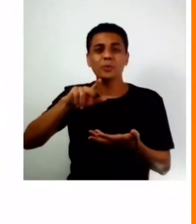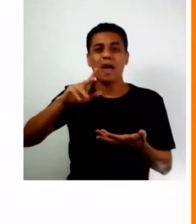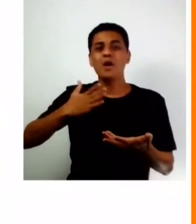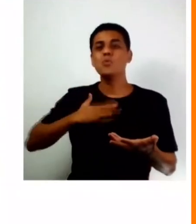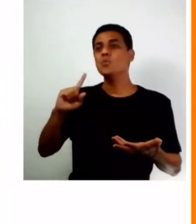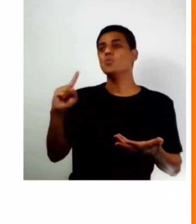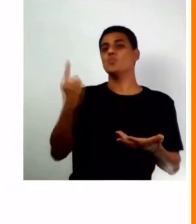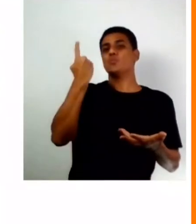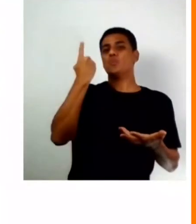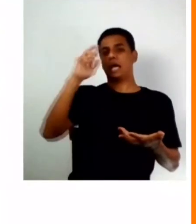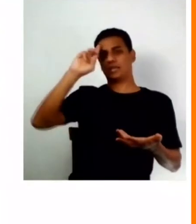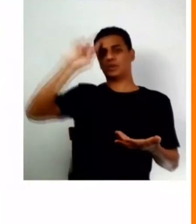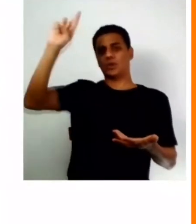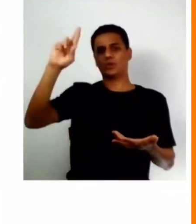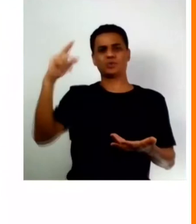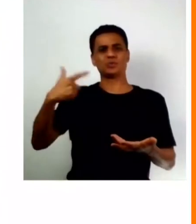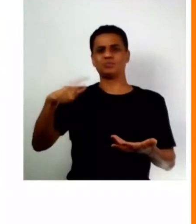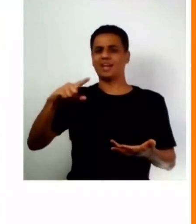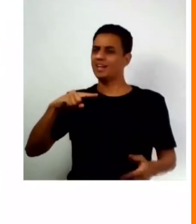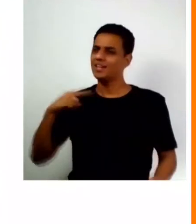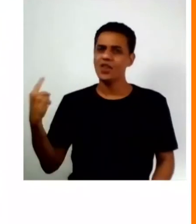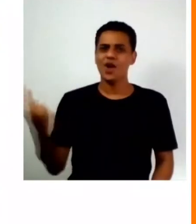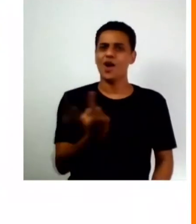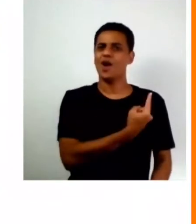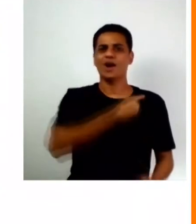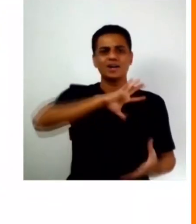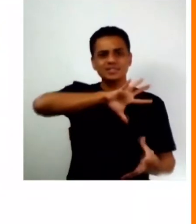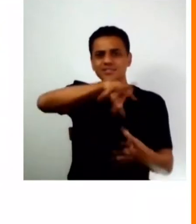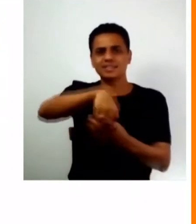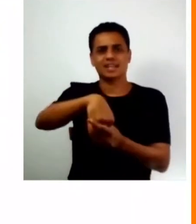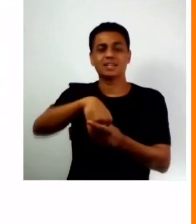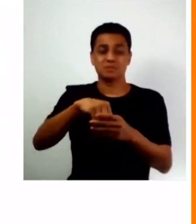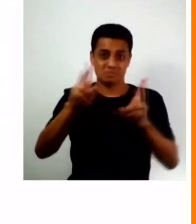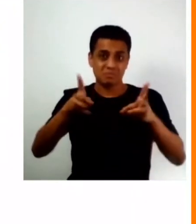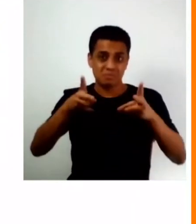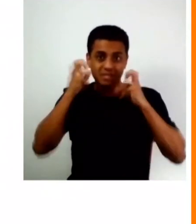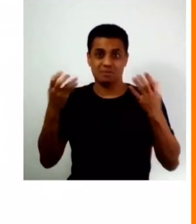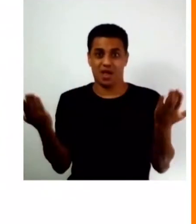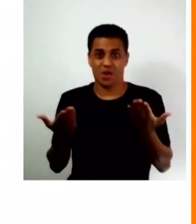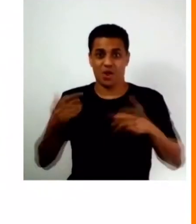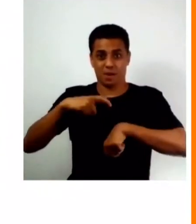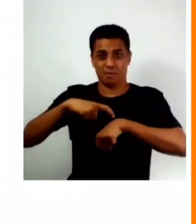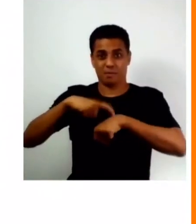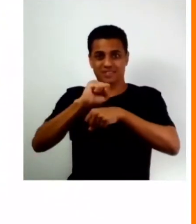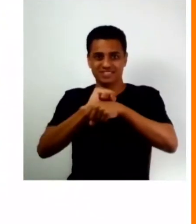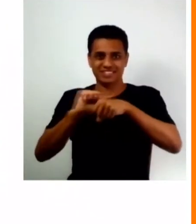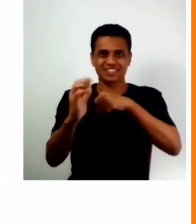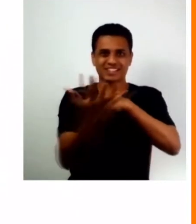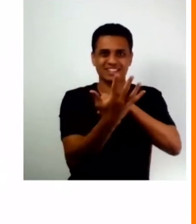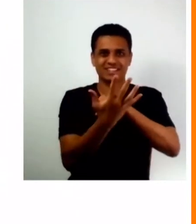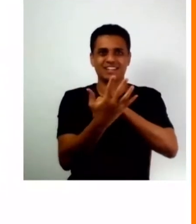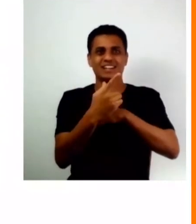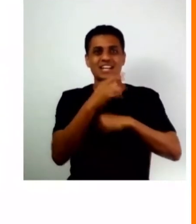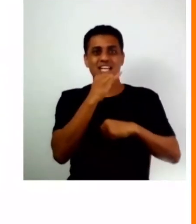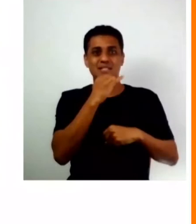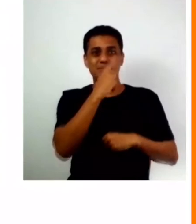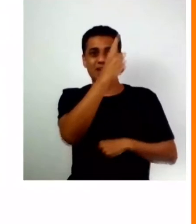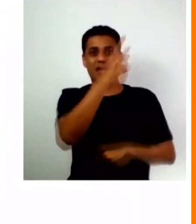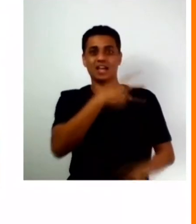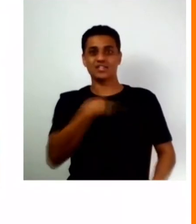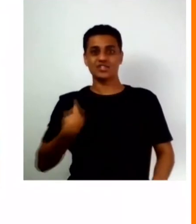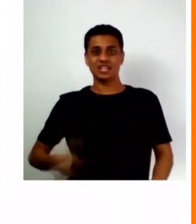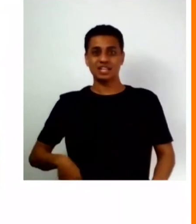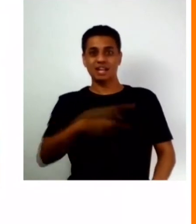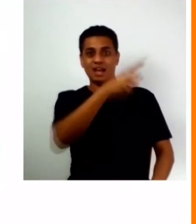E todos nos afecta, e estamos vendo que unha pandemia en unha región alejada de China nos ha chegado a nosotros